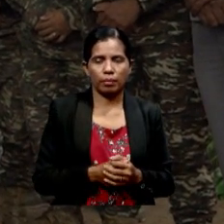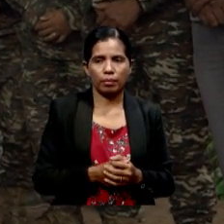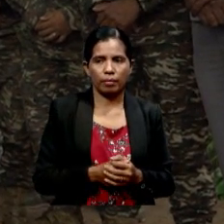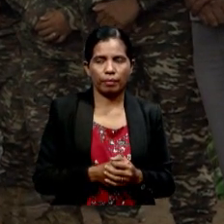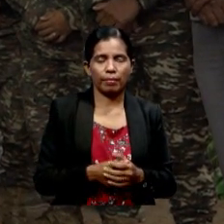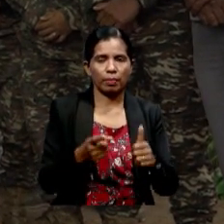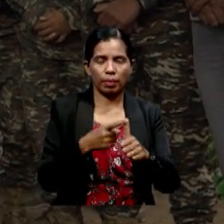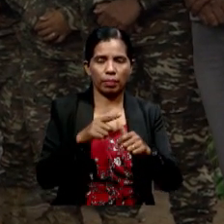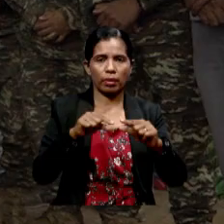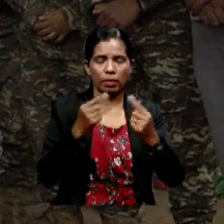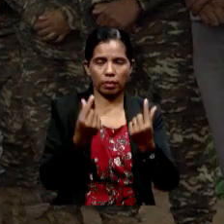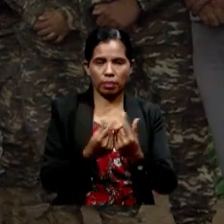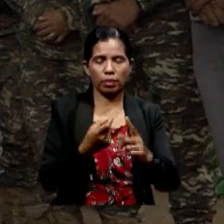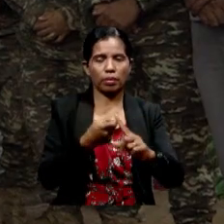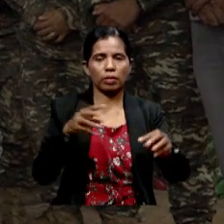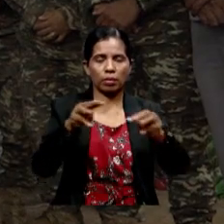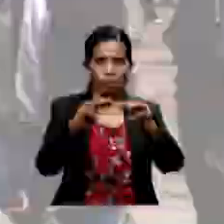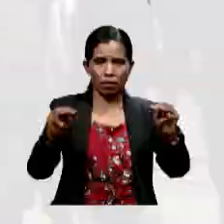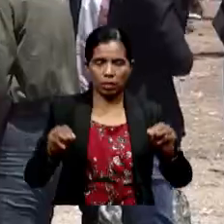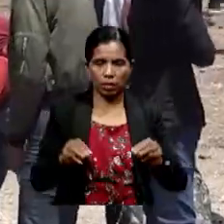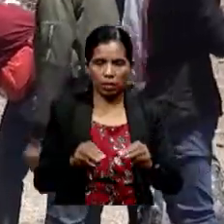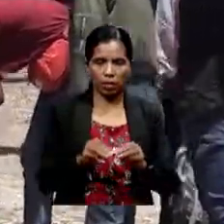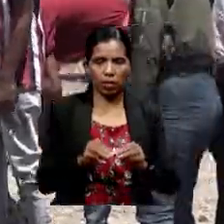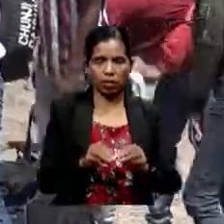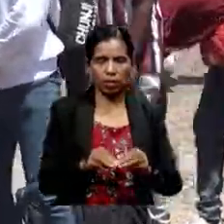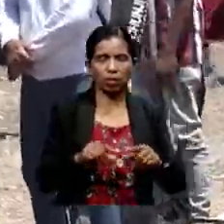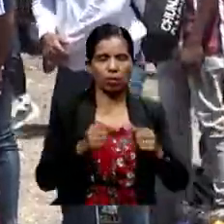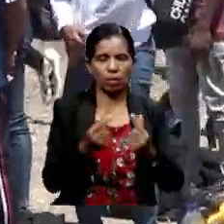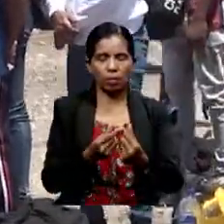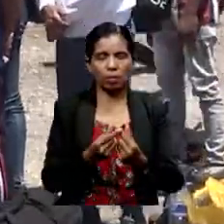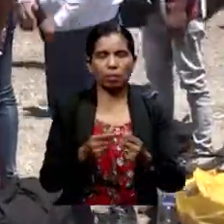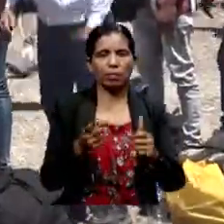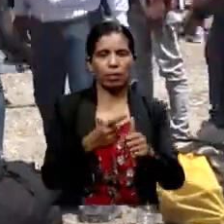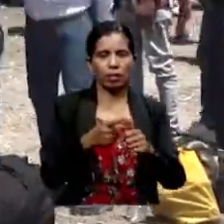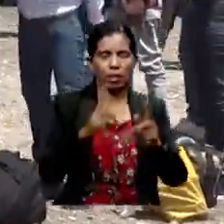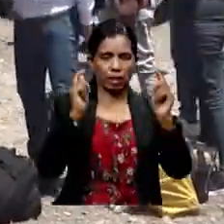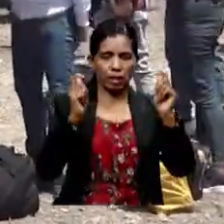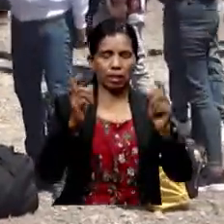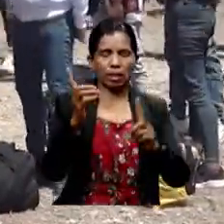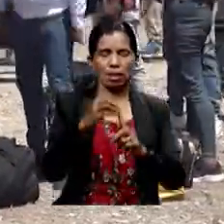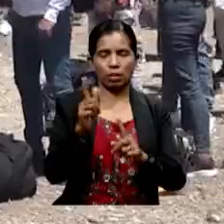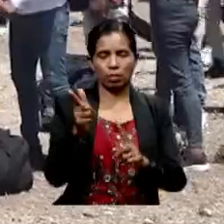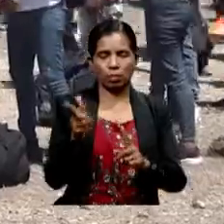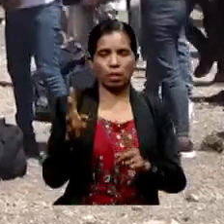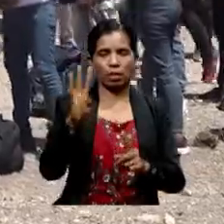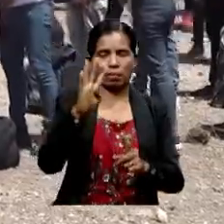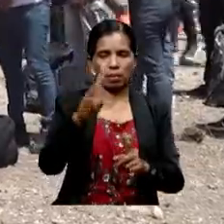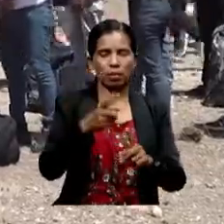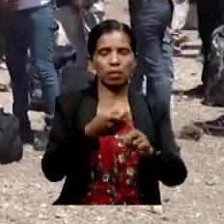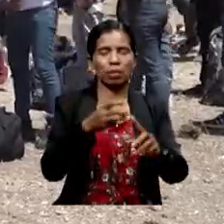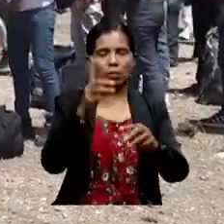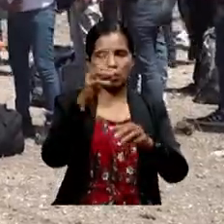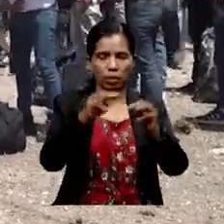Primeiro grupo hosi municípios. Grupo primeiro nebe seituir teste iha lorong ronro singhat julio composto hosi município